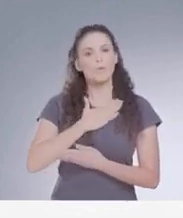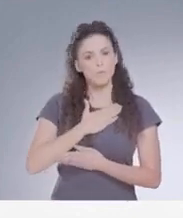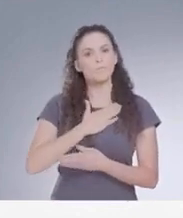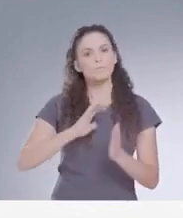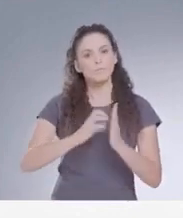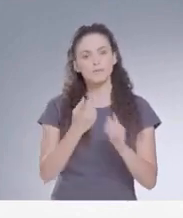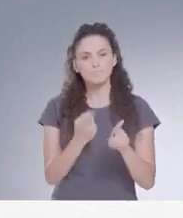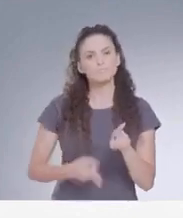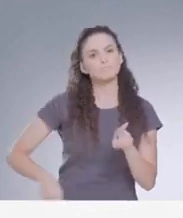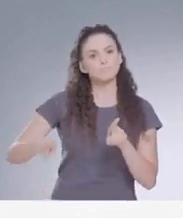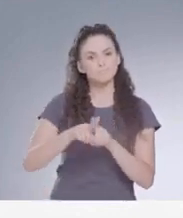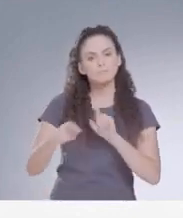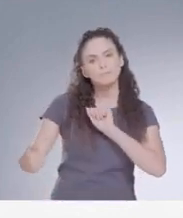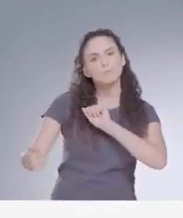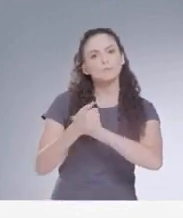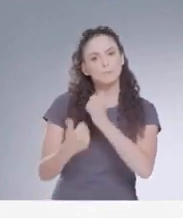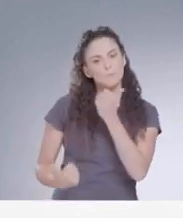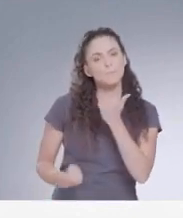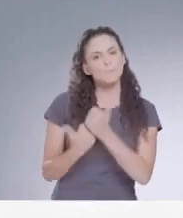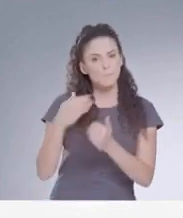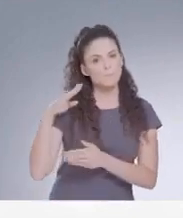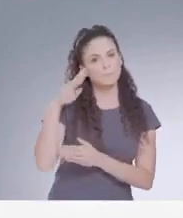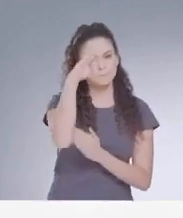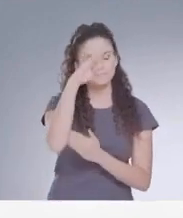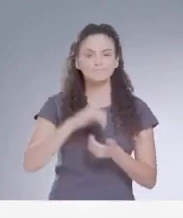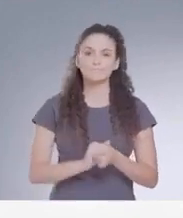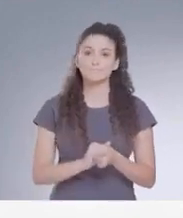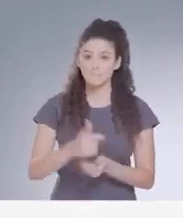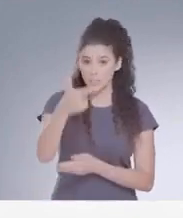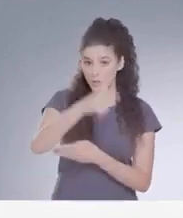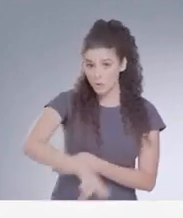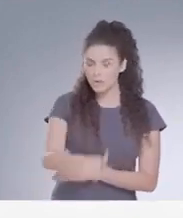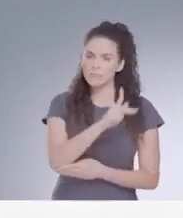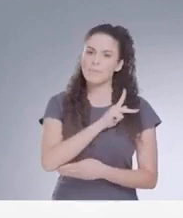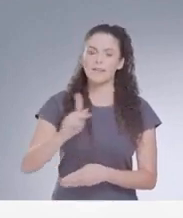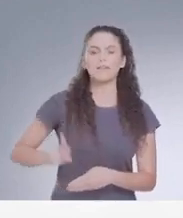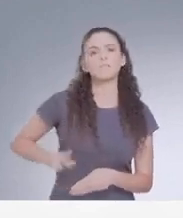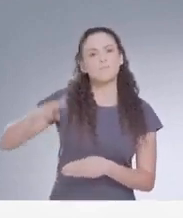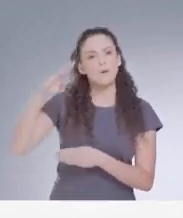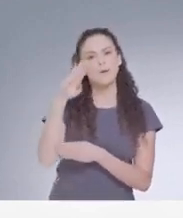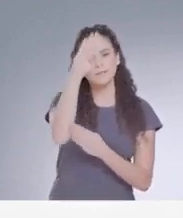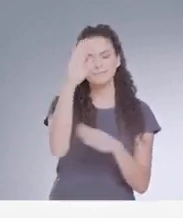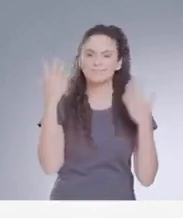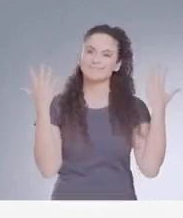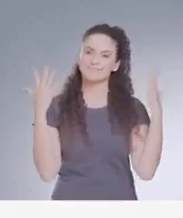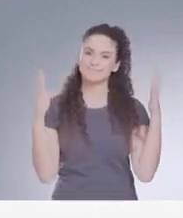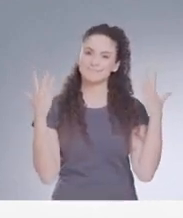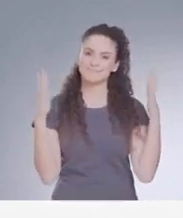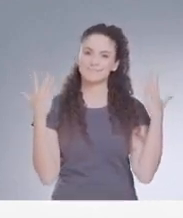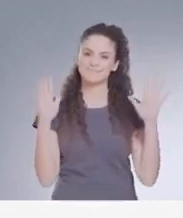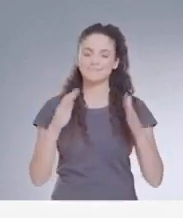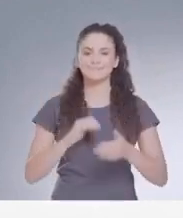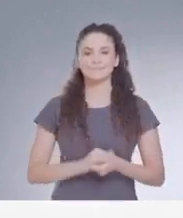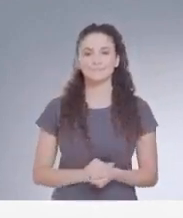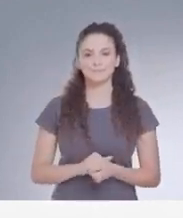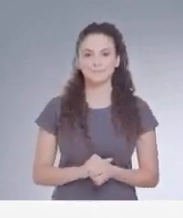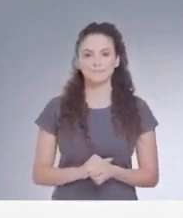o meu partido é um que está coligado, inclusive, que está apoiando o presidente Bolsonaro. Para ter novamente o presidente Bolsonaro na